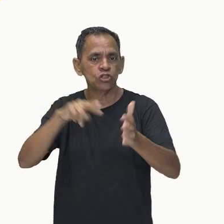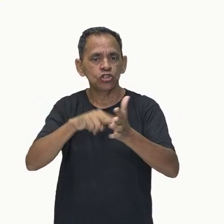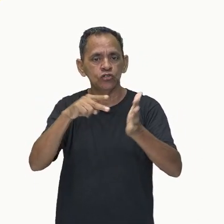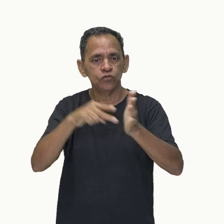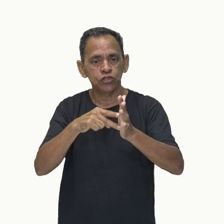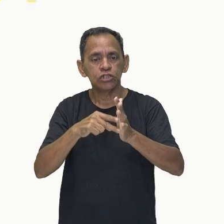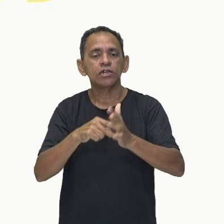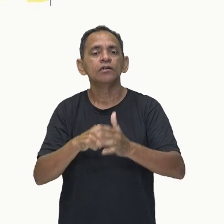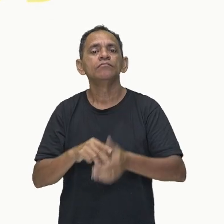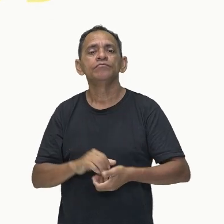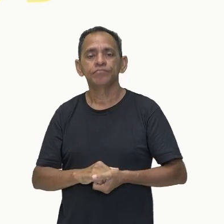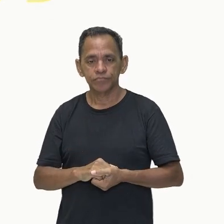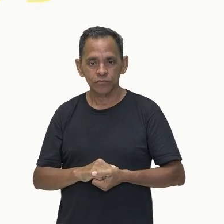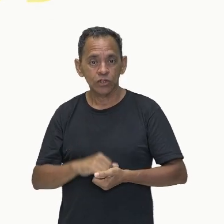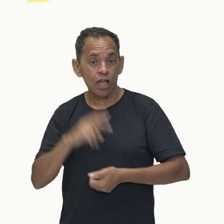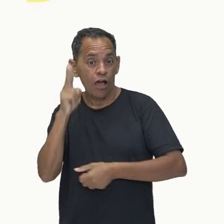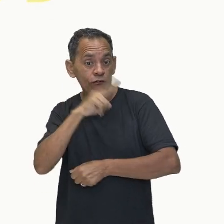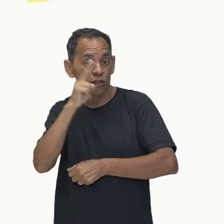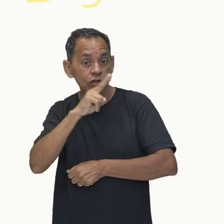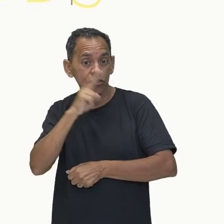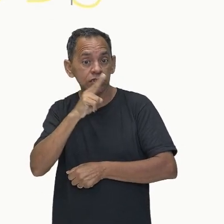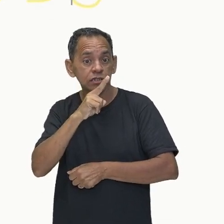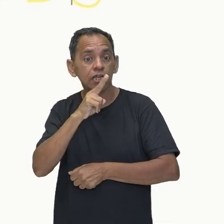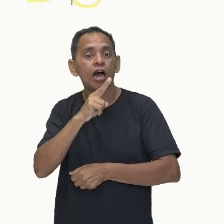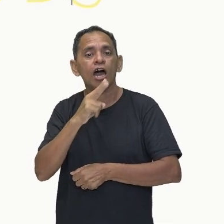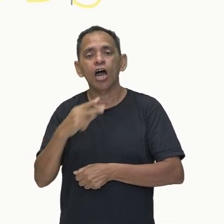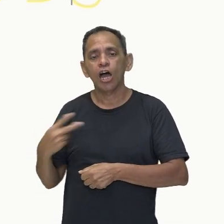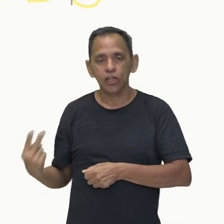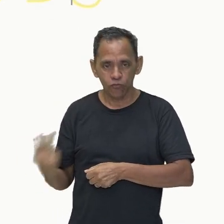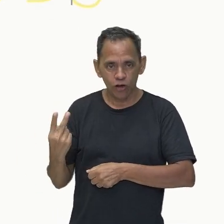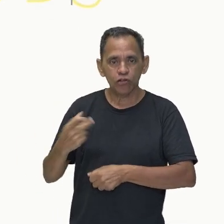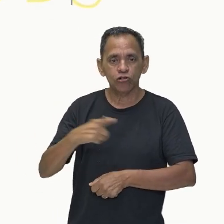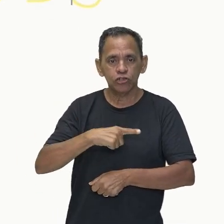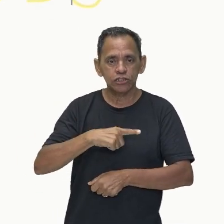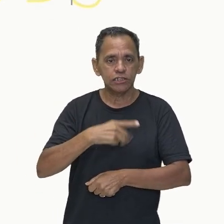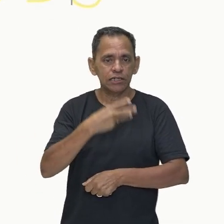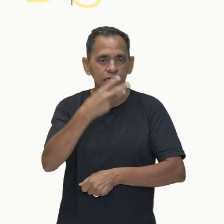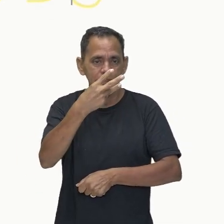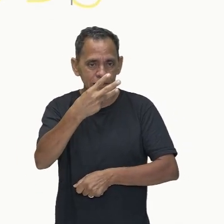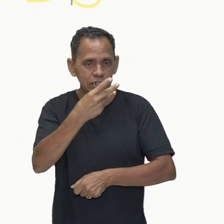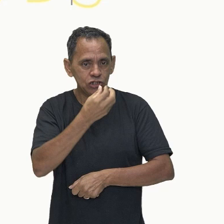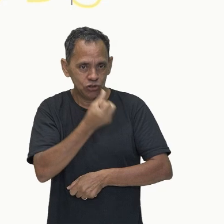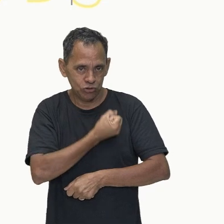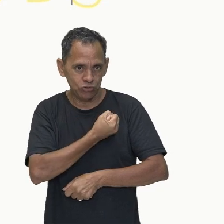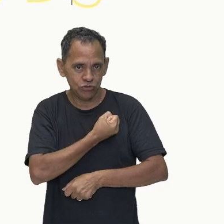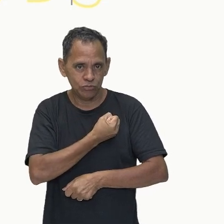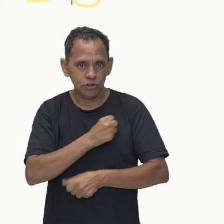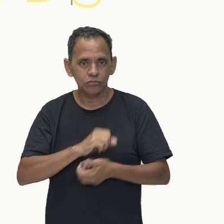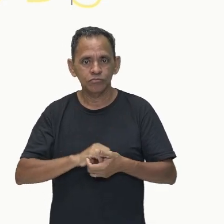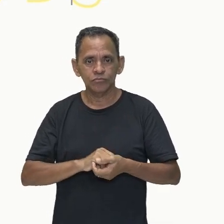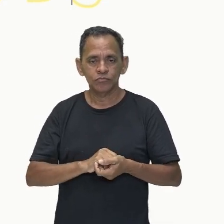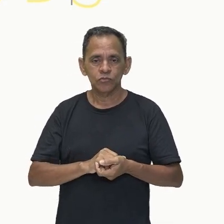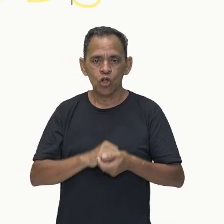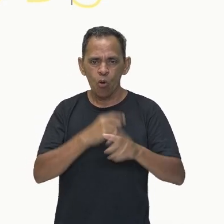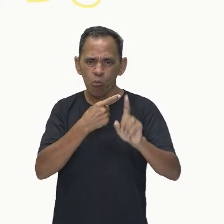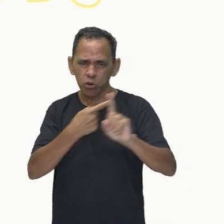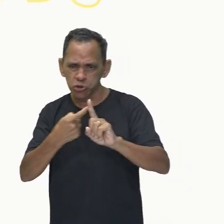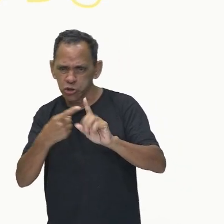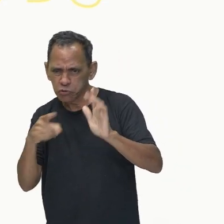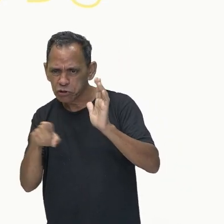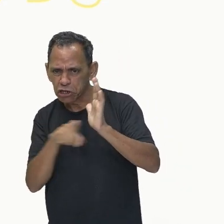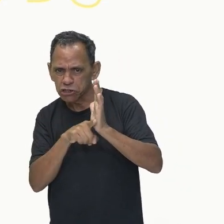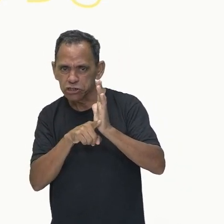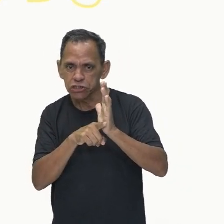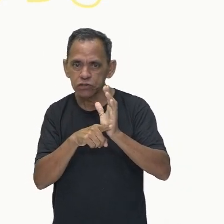então, vale 3, tá, pessoal? Vale 3. Positivo ou negativo? Olha para o número que está na frente